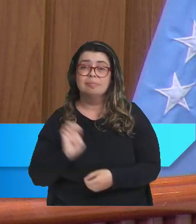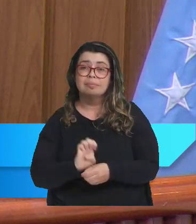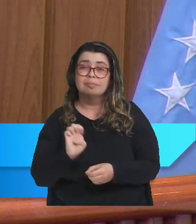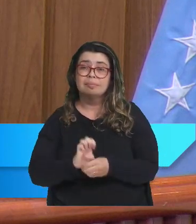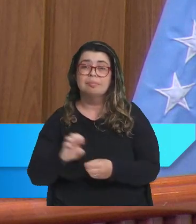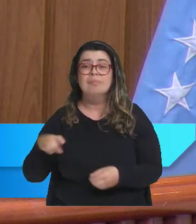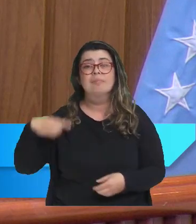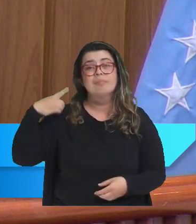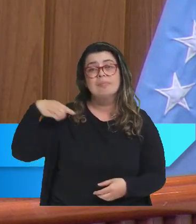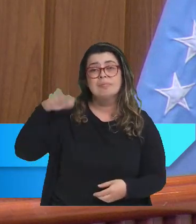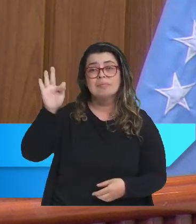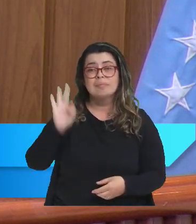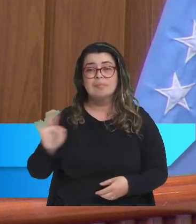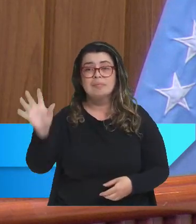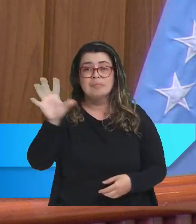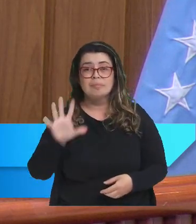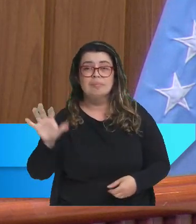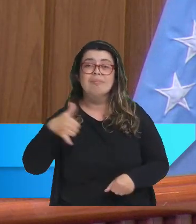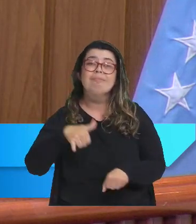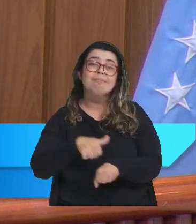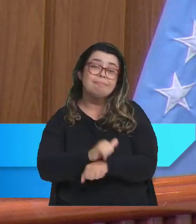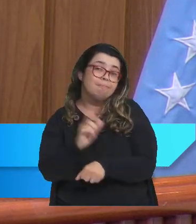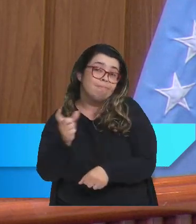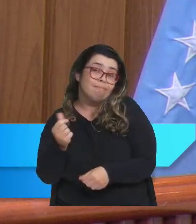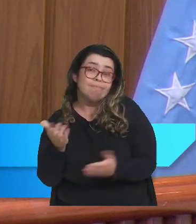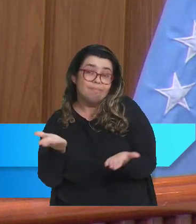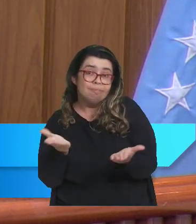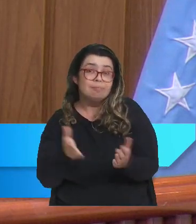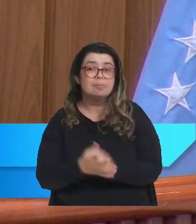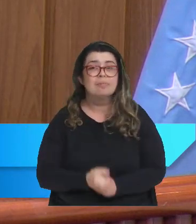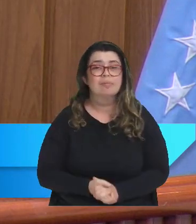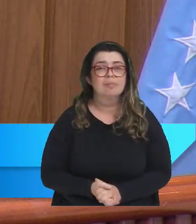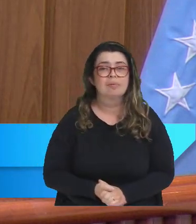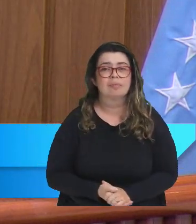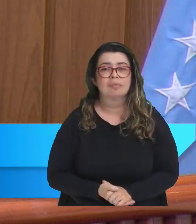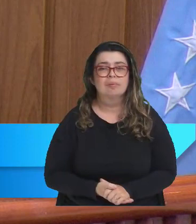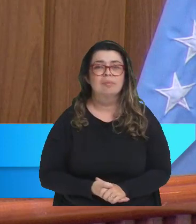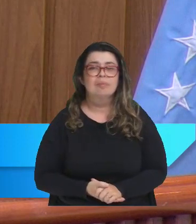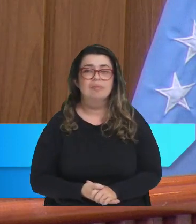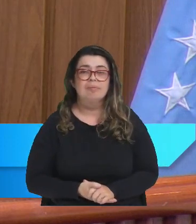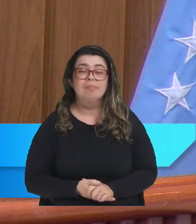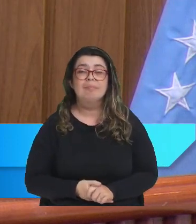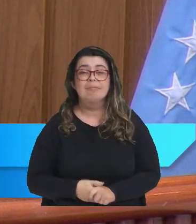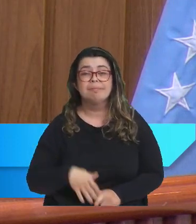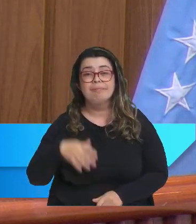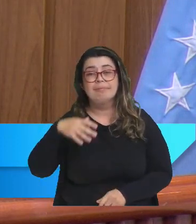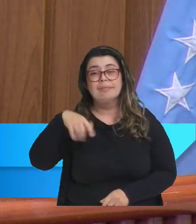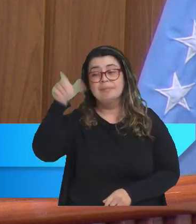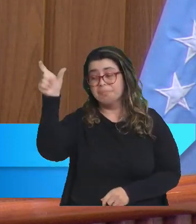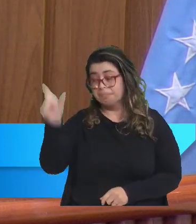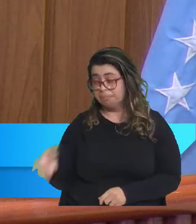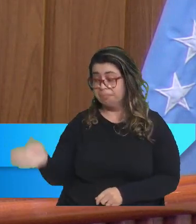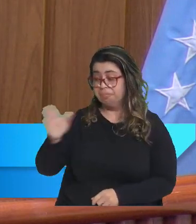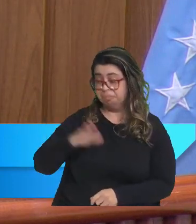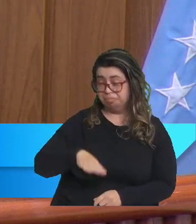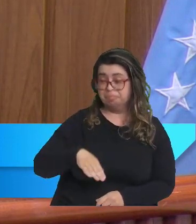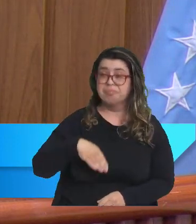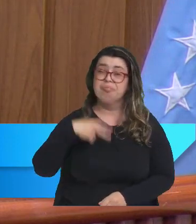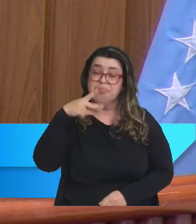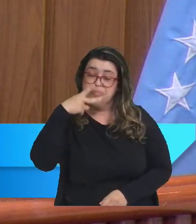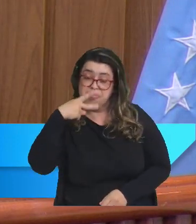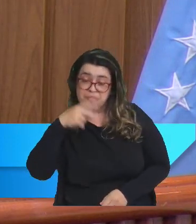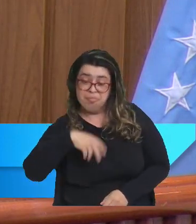recursos maiores e aí aparece pessoas só para falar mal. E aí acaba provocando mais